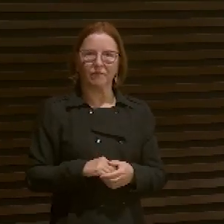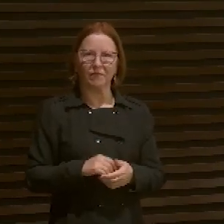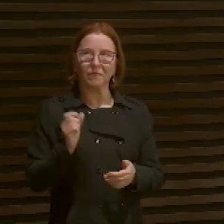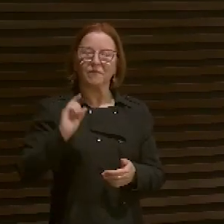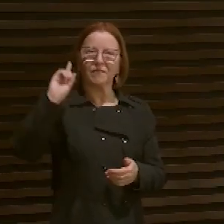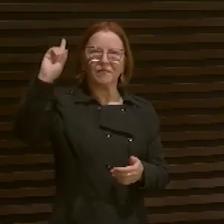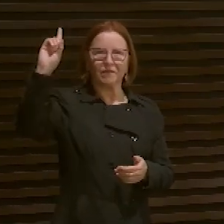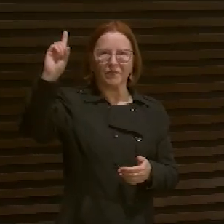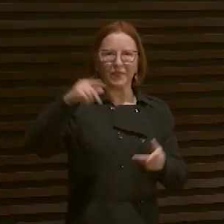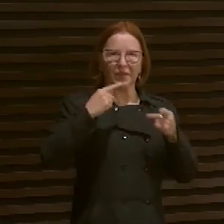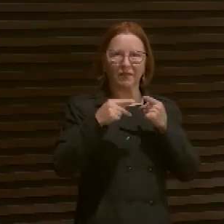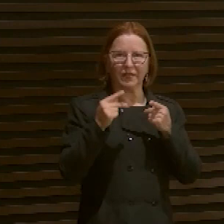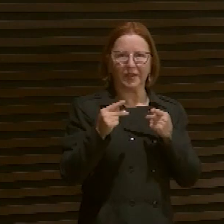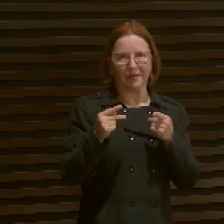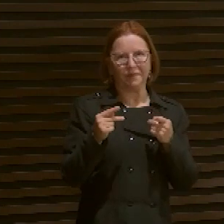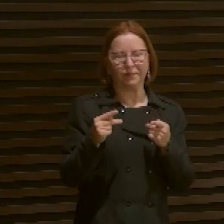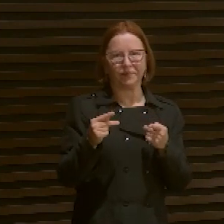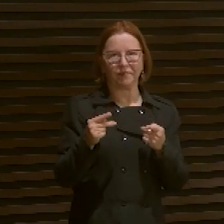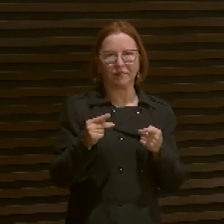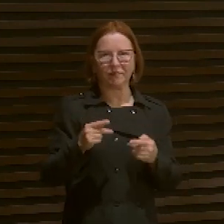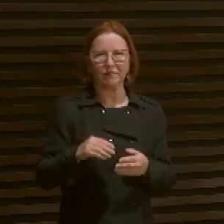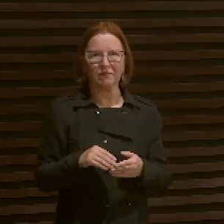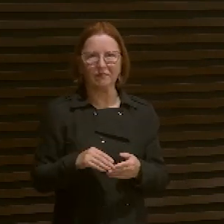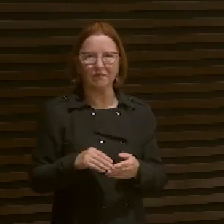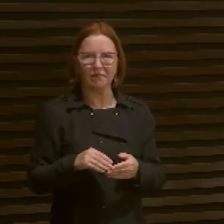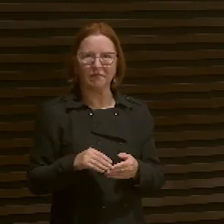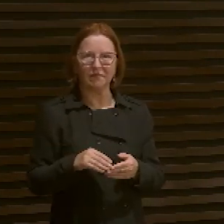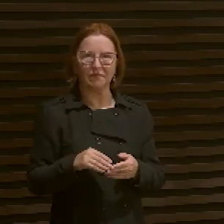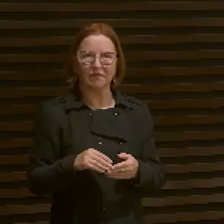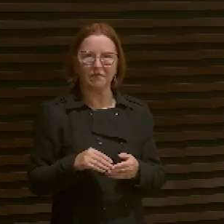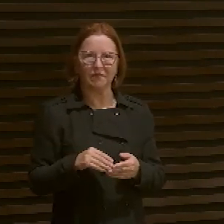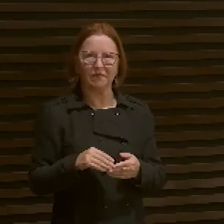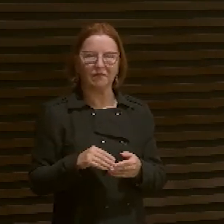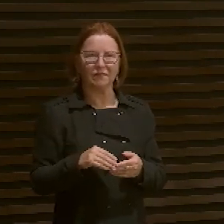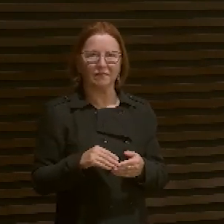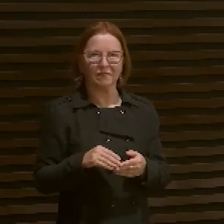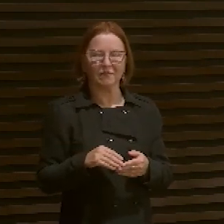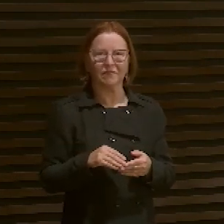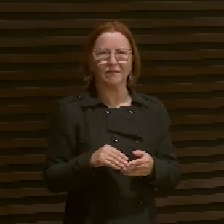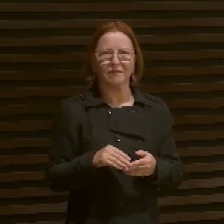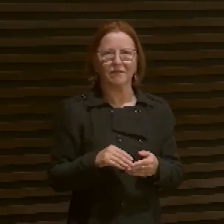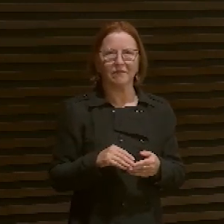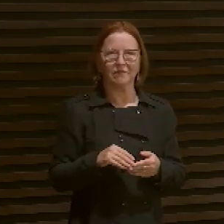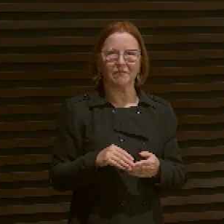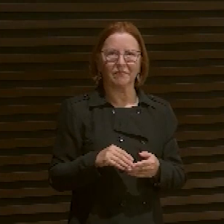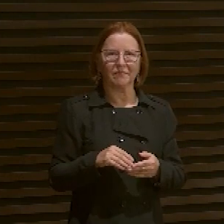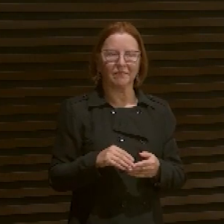de Deus diz assim, Mateus 14, de 22 a 33.